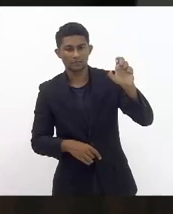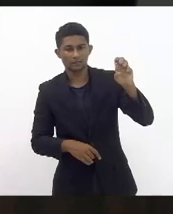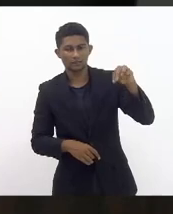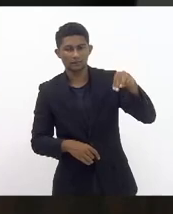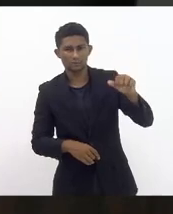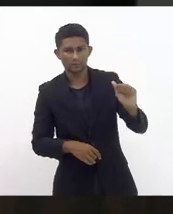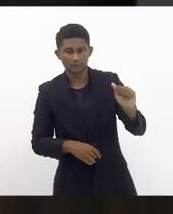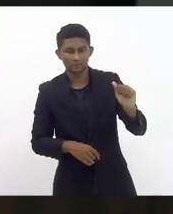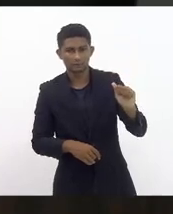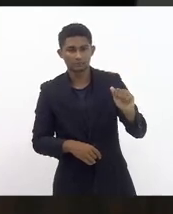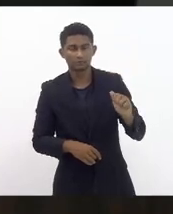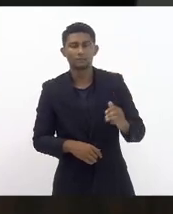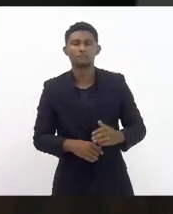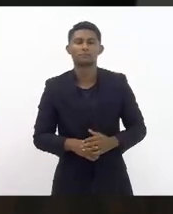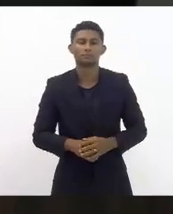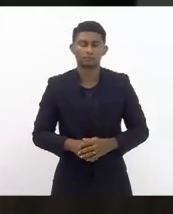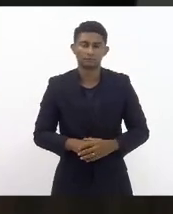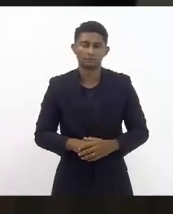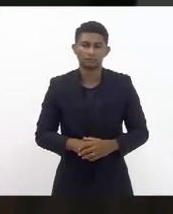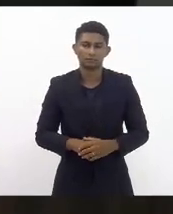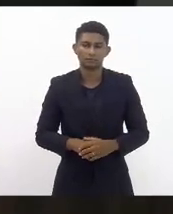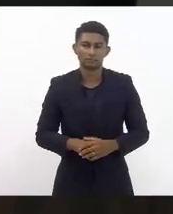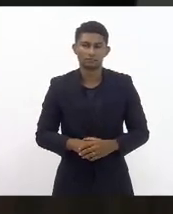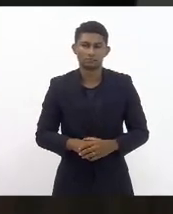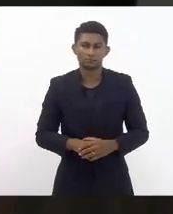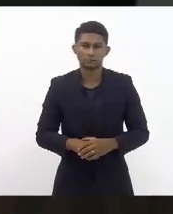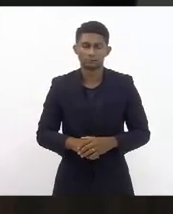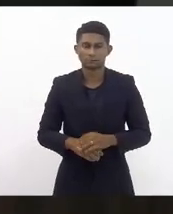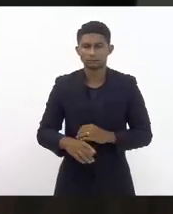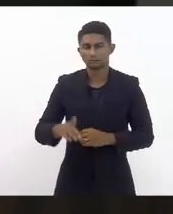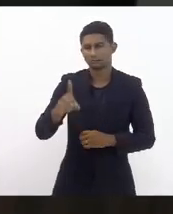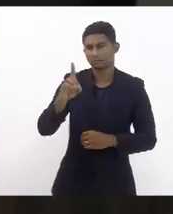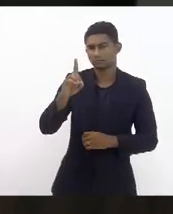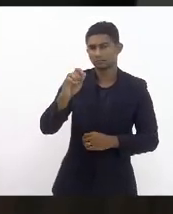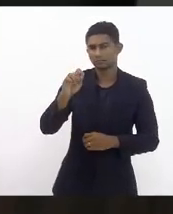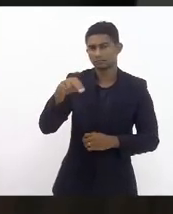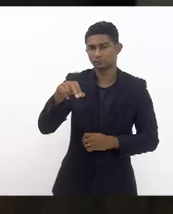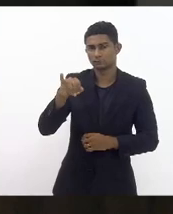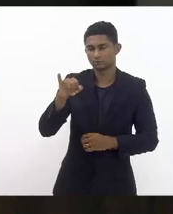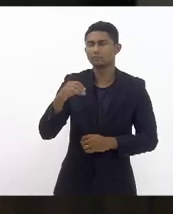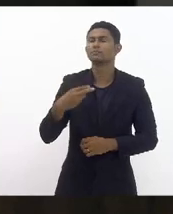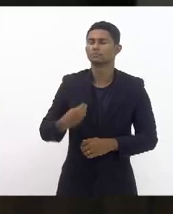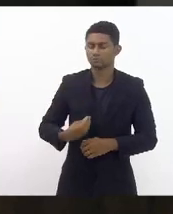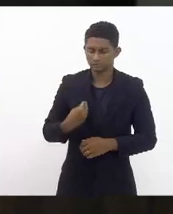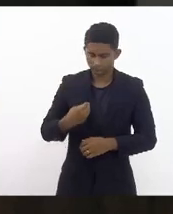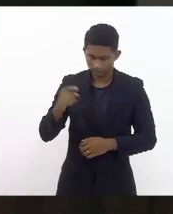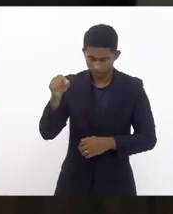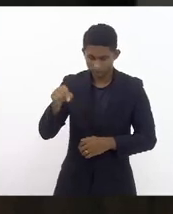Deputado Coronel Salema. Deputada Dani do PSOL, presente, vai votar.